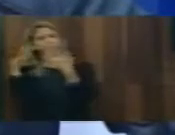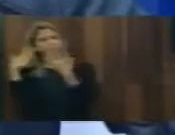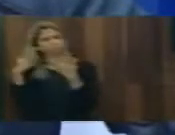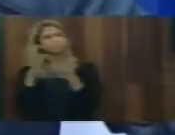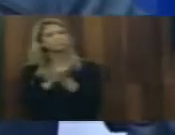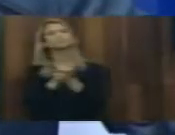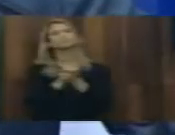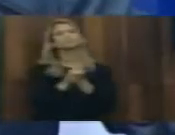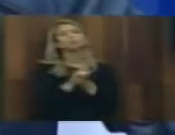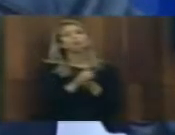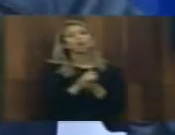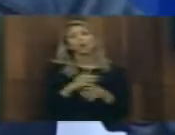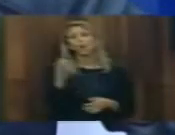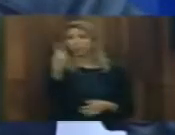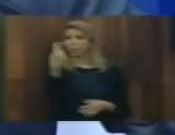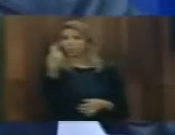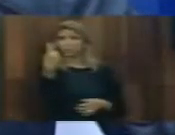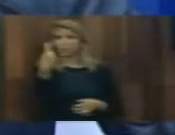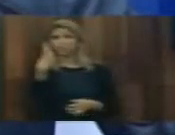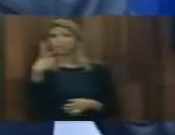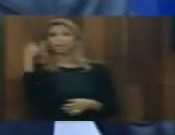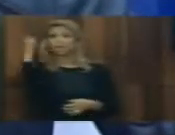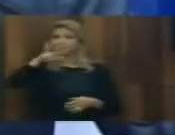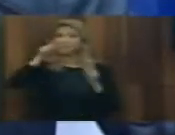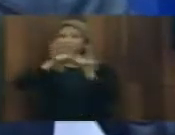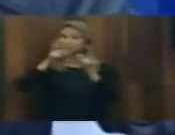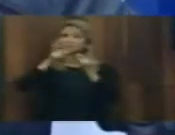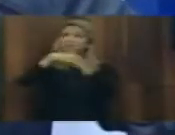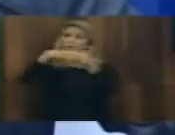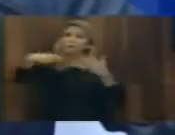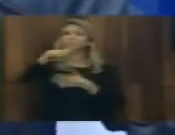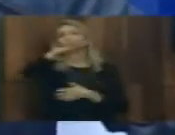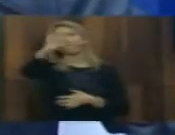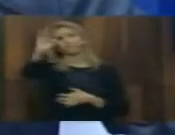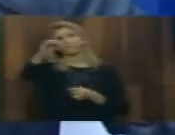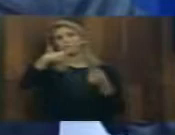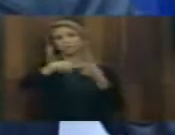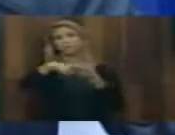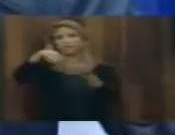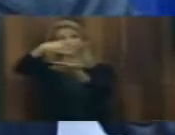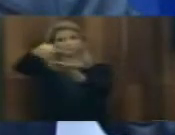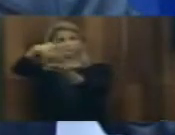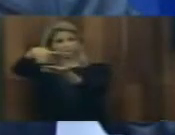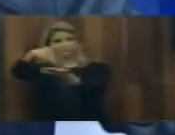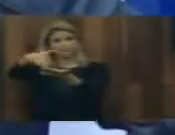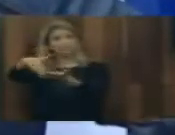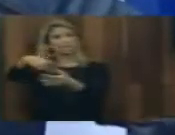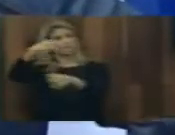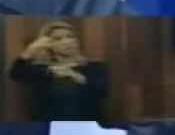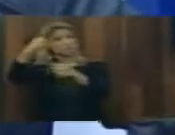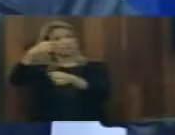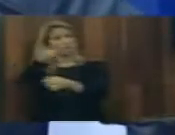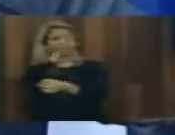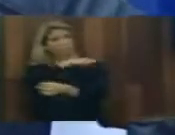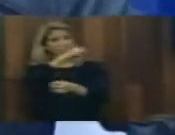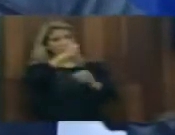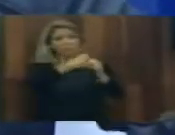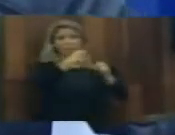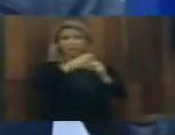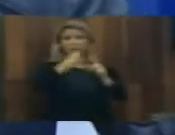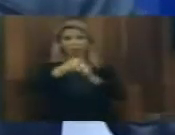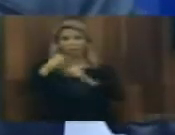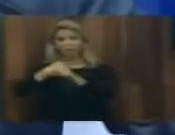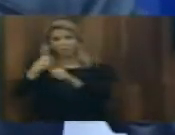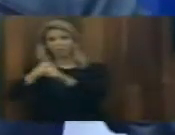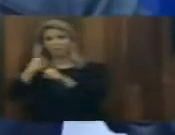A única companhia que ainda está fazendo alguma coisa por Cabo Frio, que é a Secretaria de Obras, com assoreamento aí nas